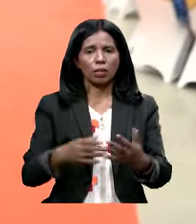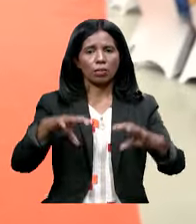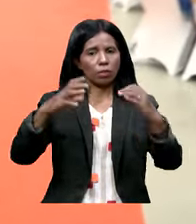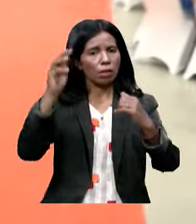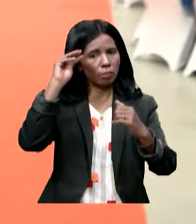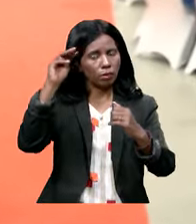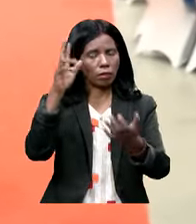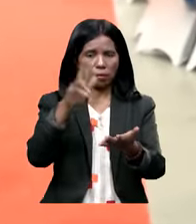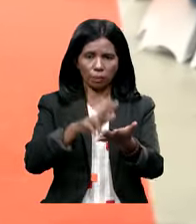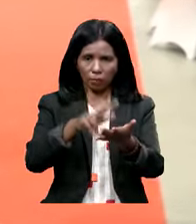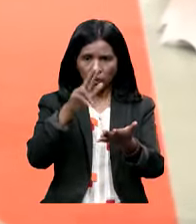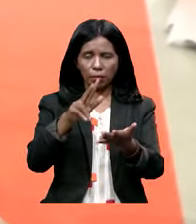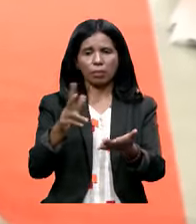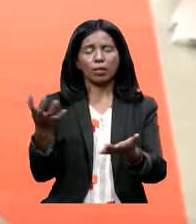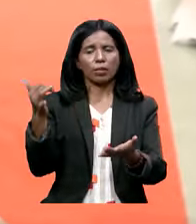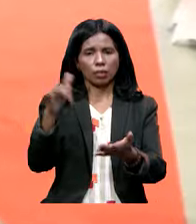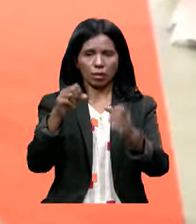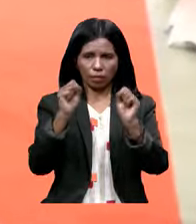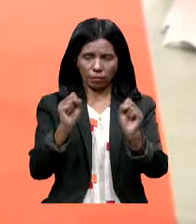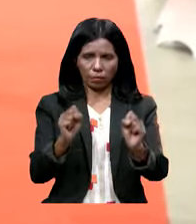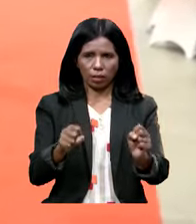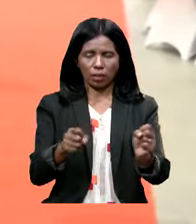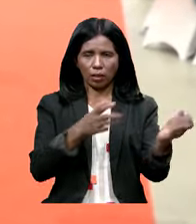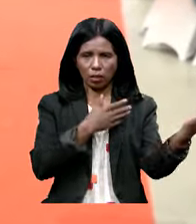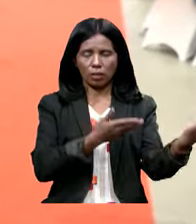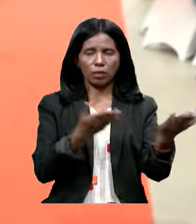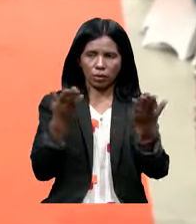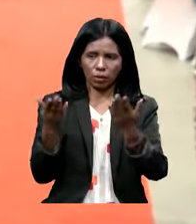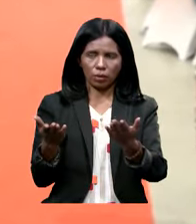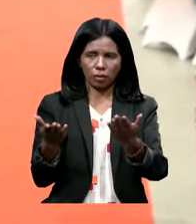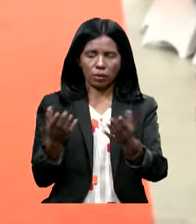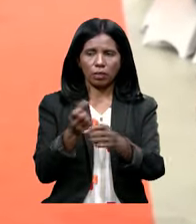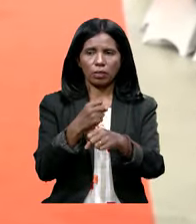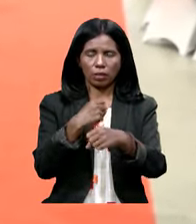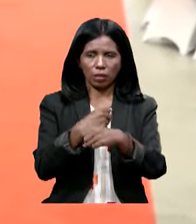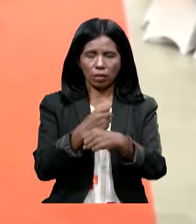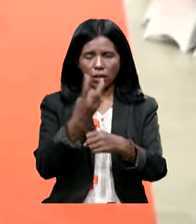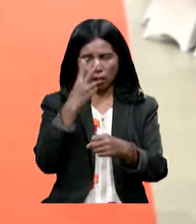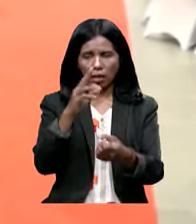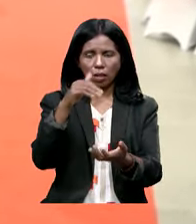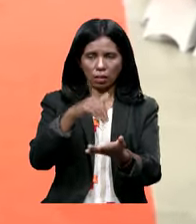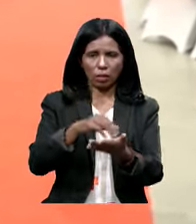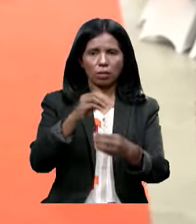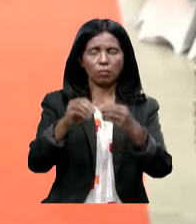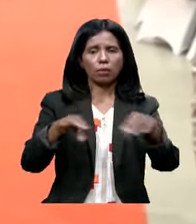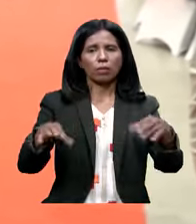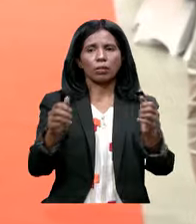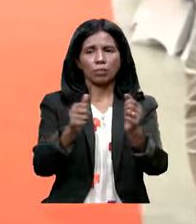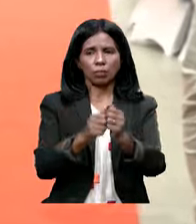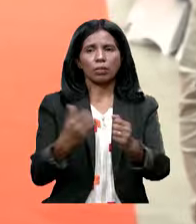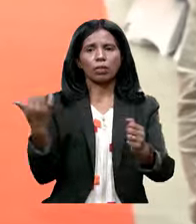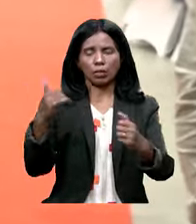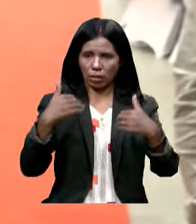aprova, então se irá bele tama fale, há lá revisão então ba contrato ne ba ministeria, hoje não é